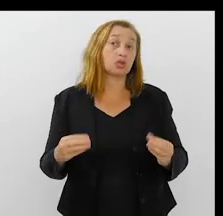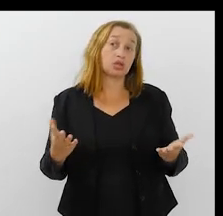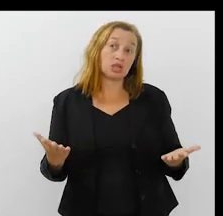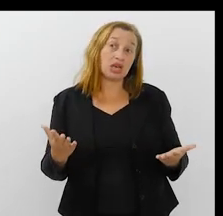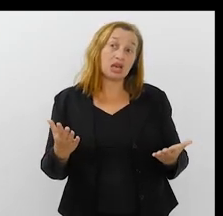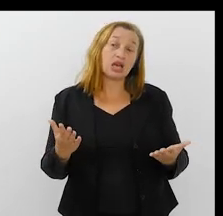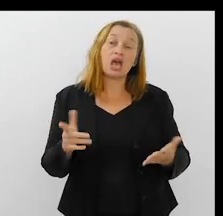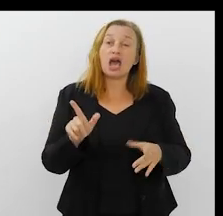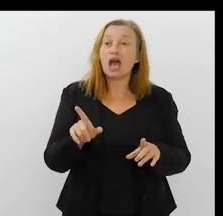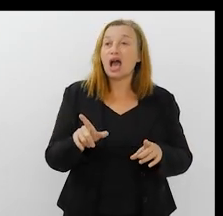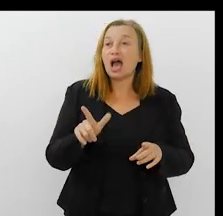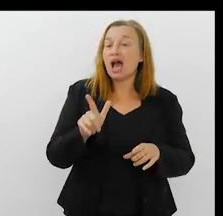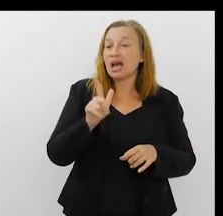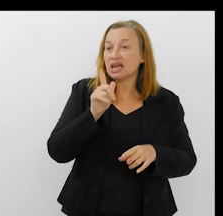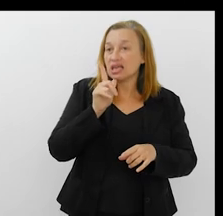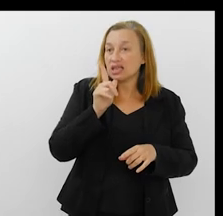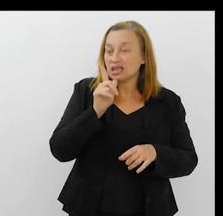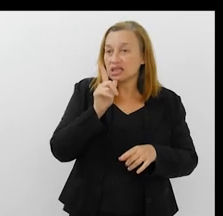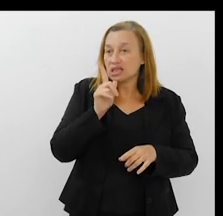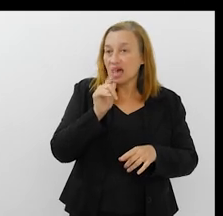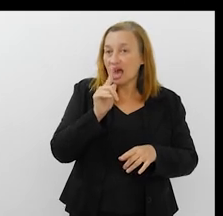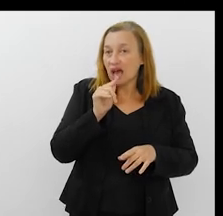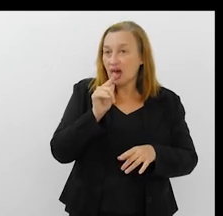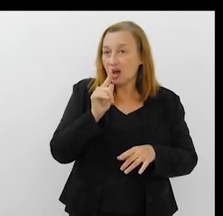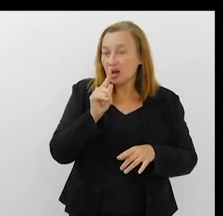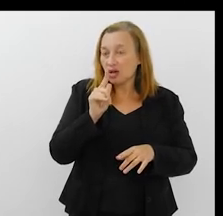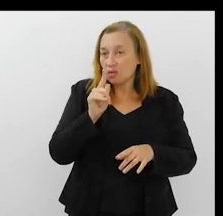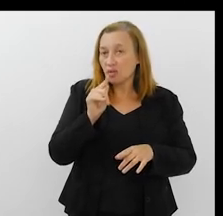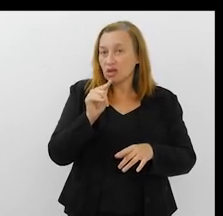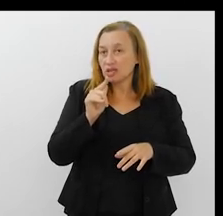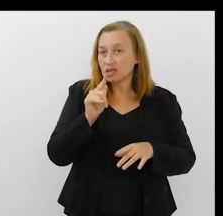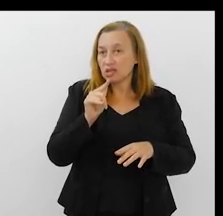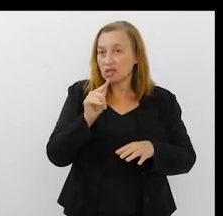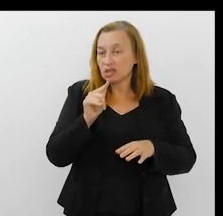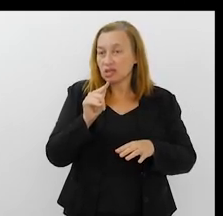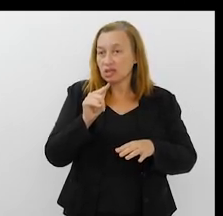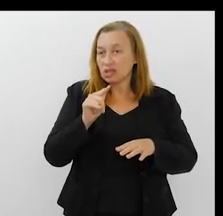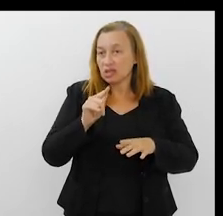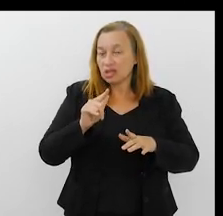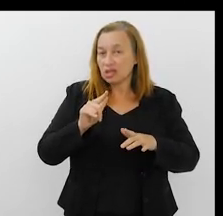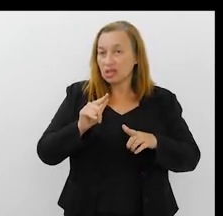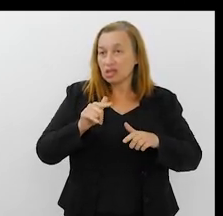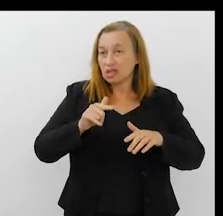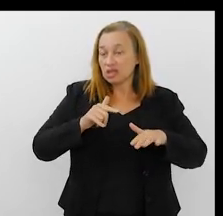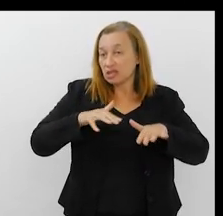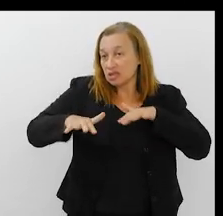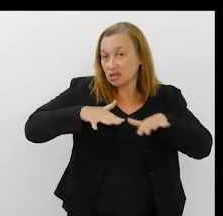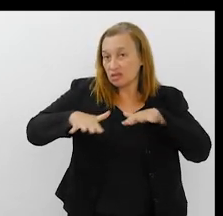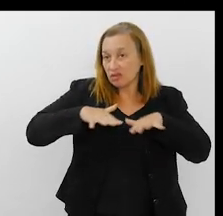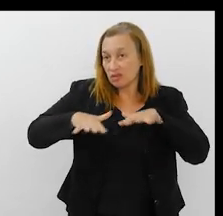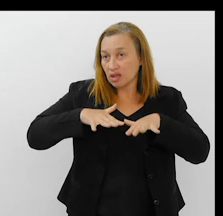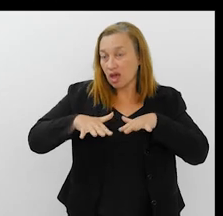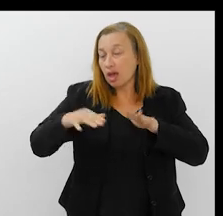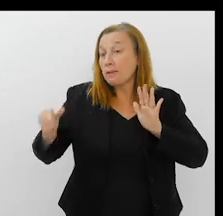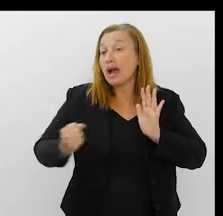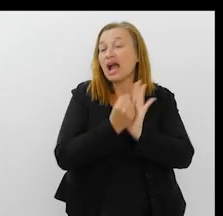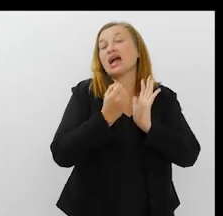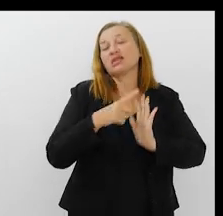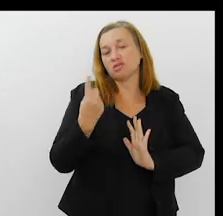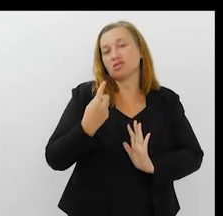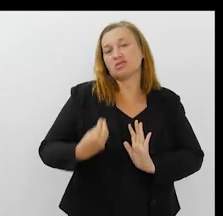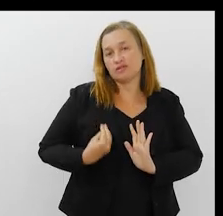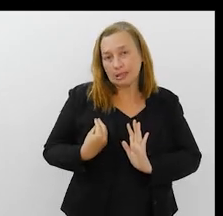os chuechuais, águas vão rolar, e estava pintando o tri. O tri, né? Olha, isso é